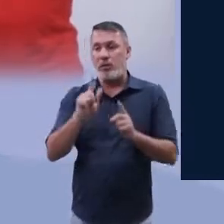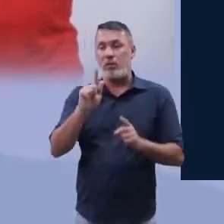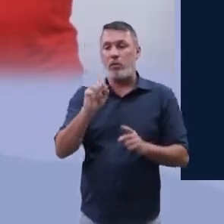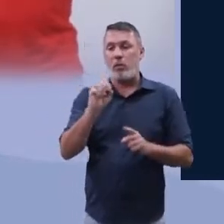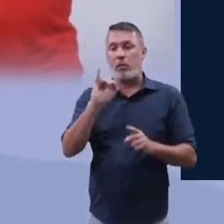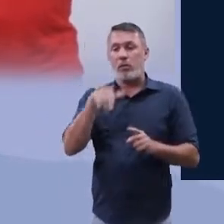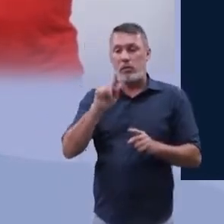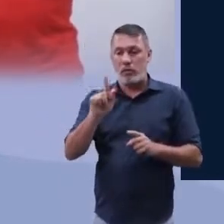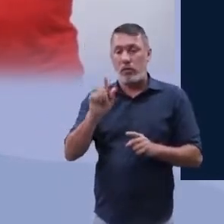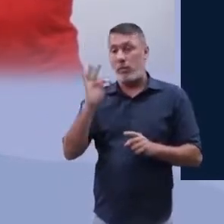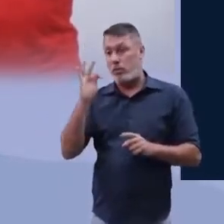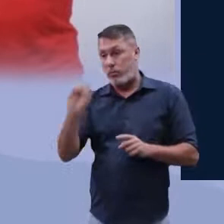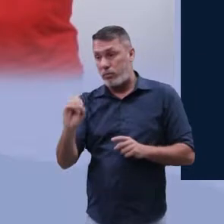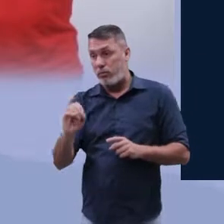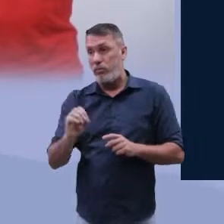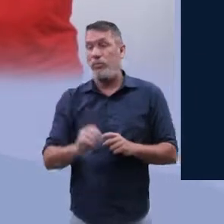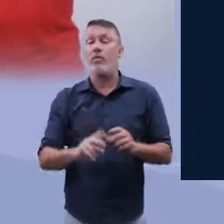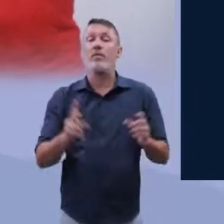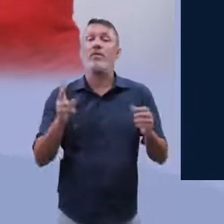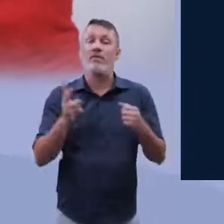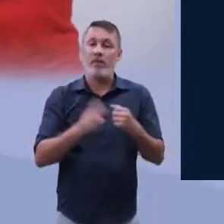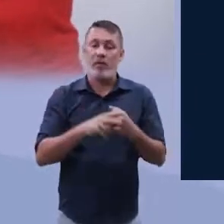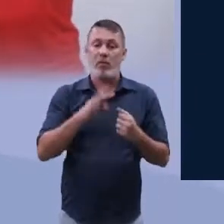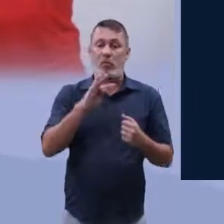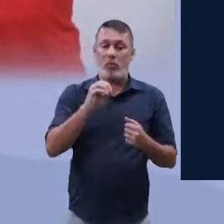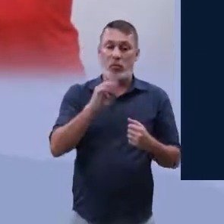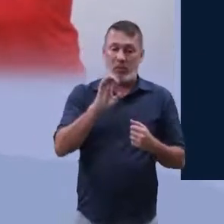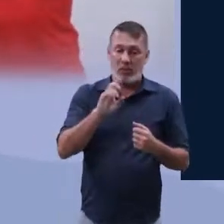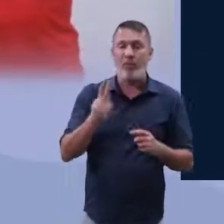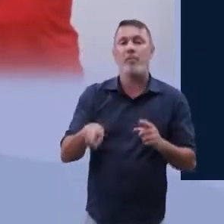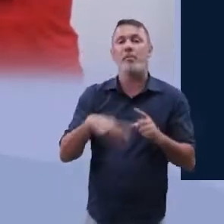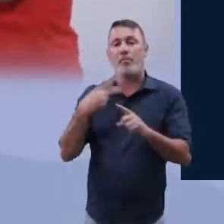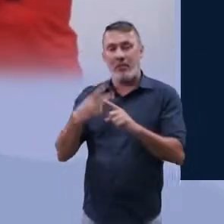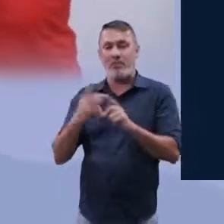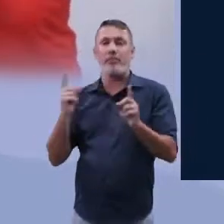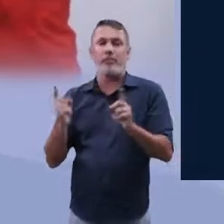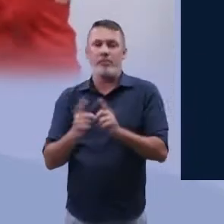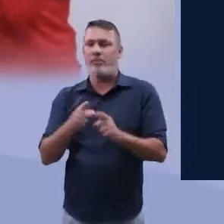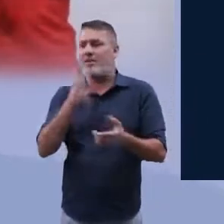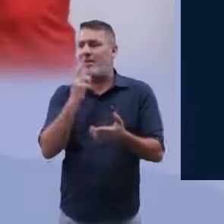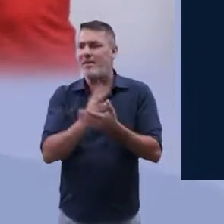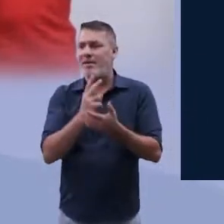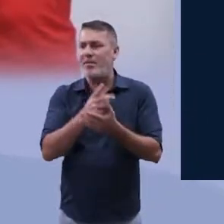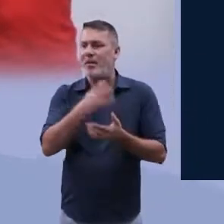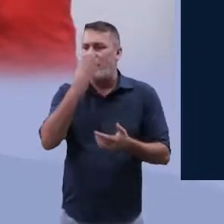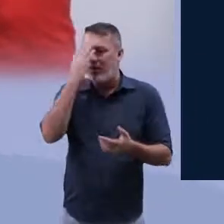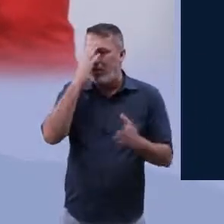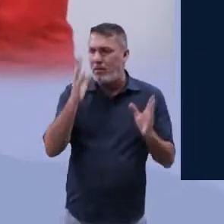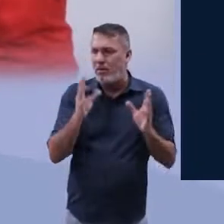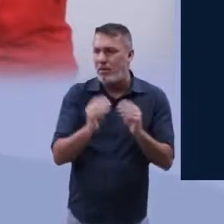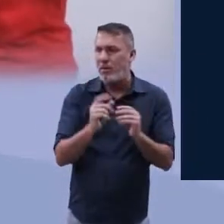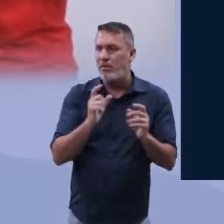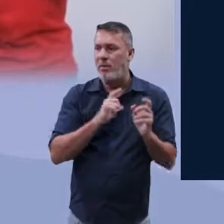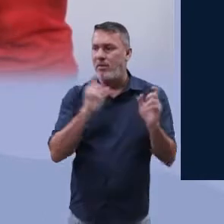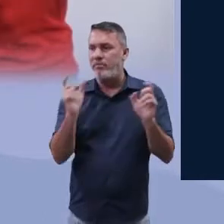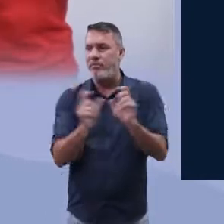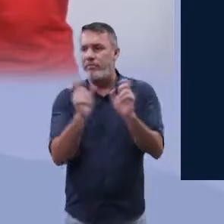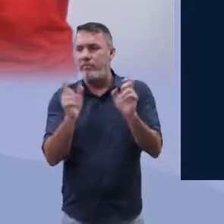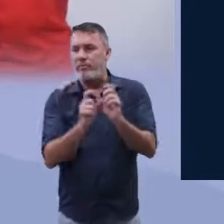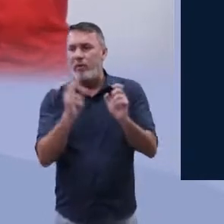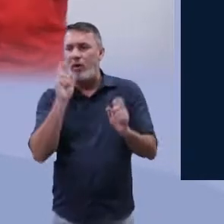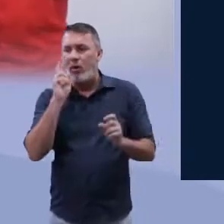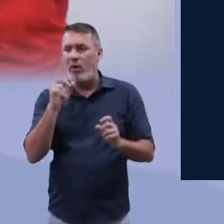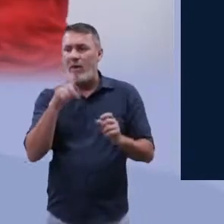to, né? To be going to be de novo, mas verbo no ing. Então, lembre-se, toda vez que tiver esse nome continuous